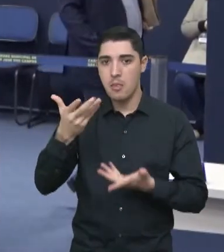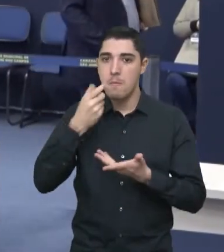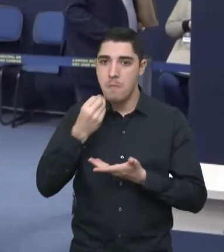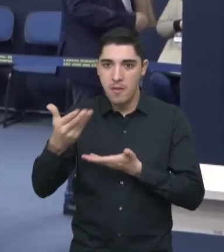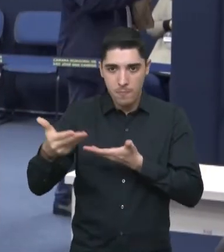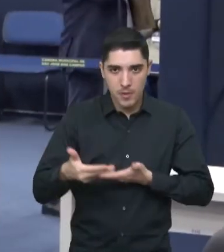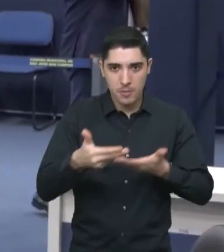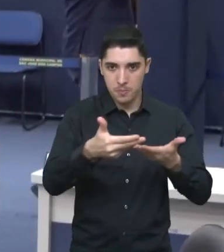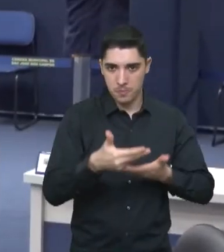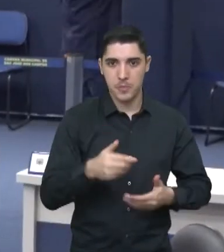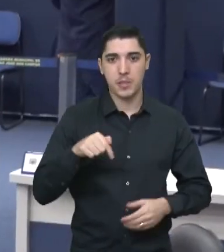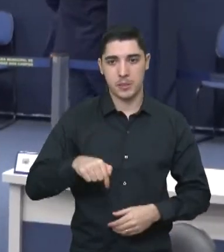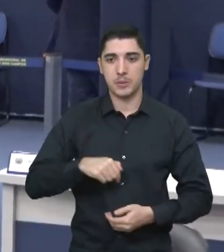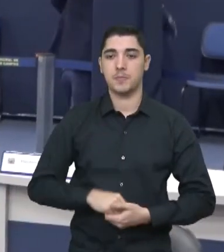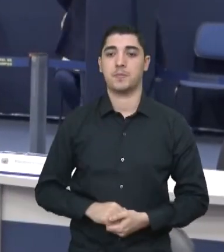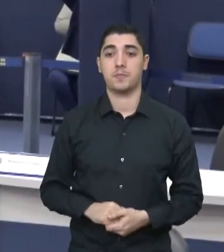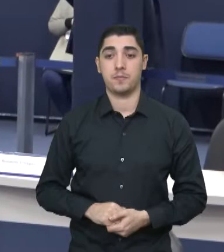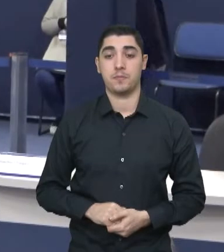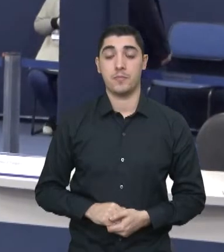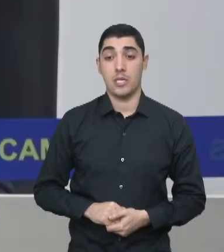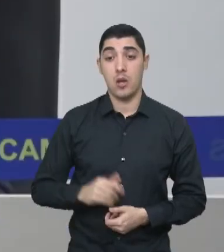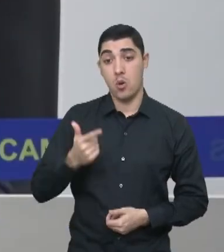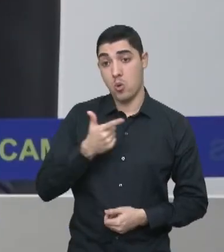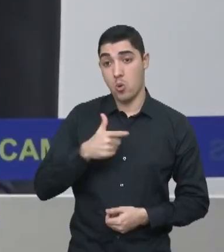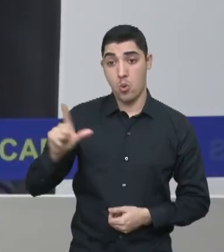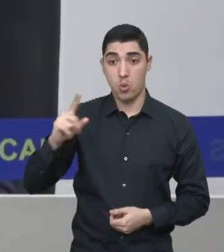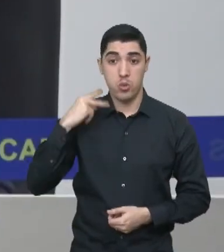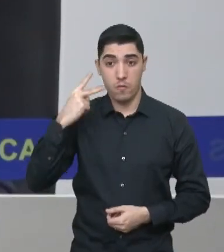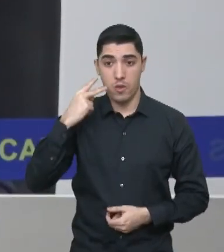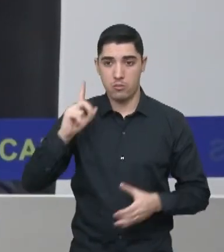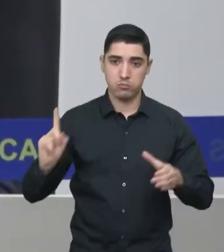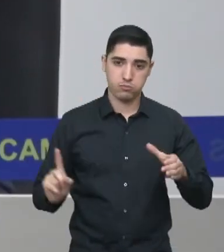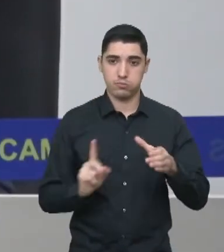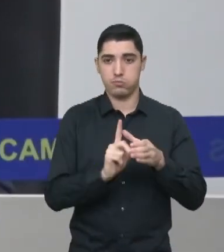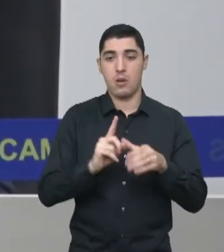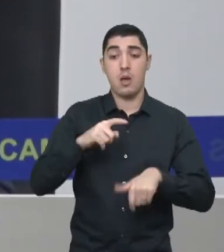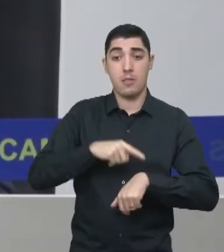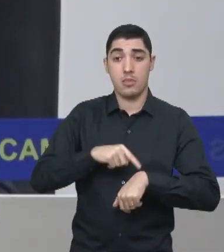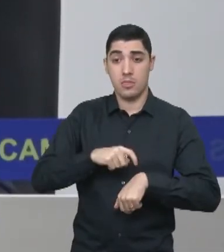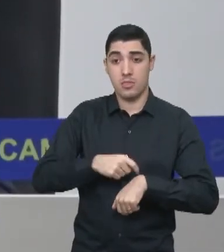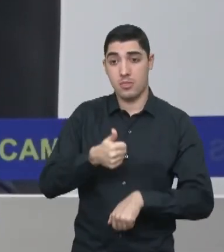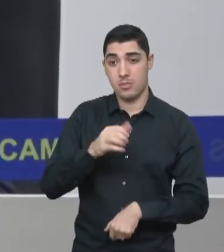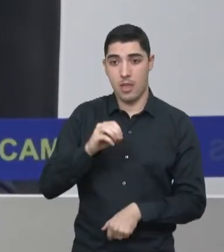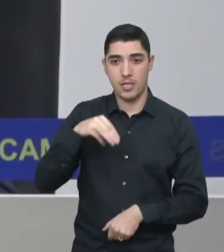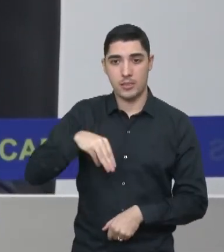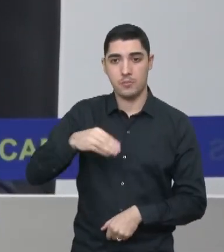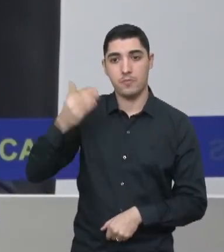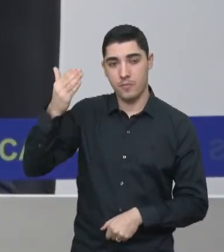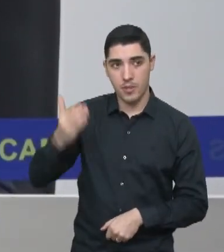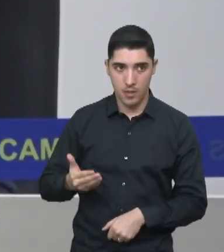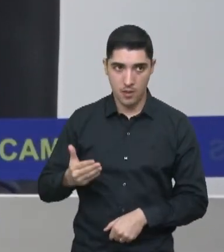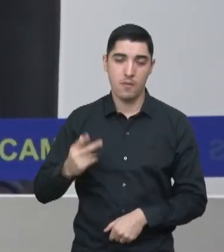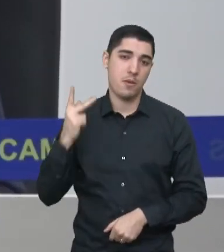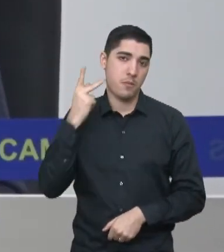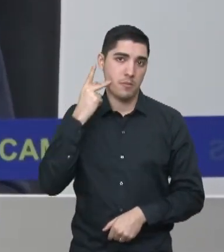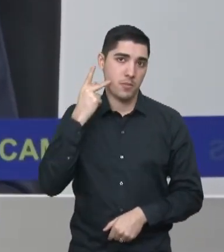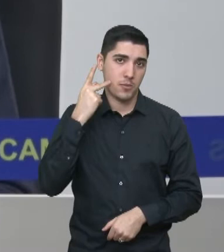casa. Próximo vereador inscrito para falar com tempo de 10 minutos, Rafael Pascucci.